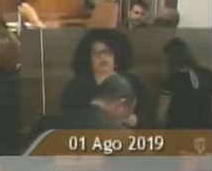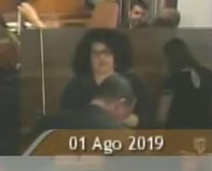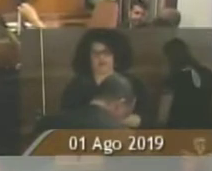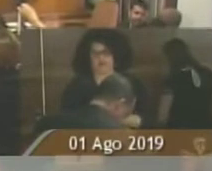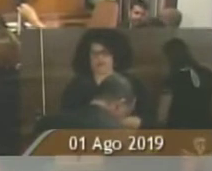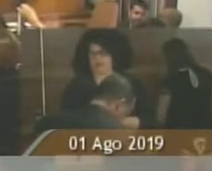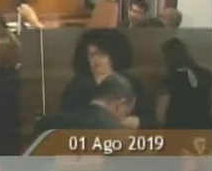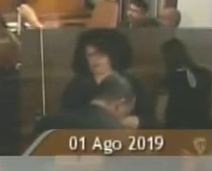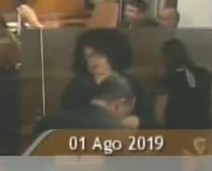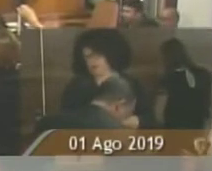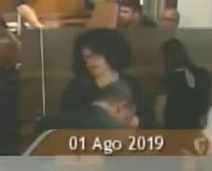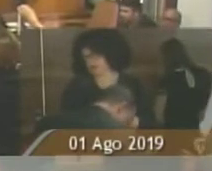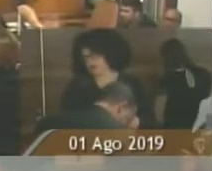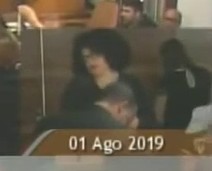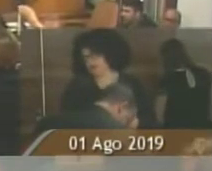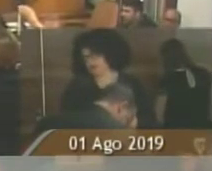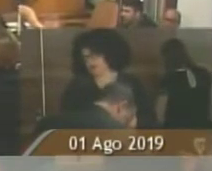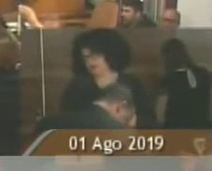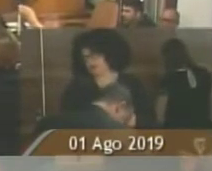suas residências.